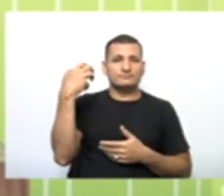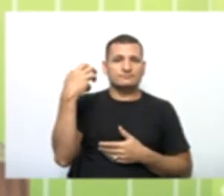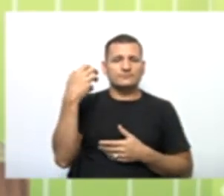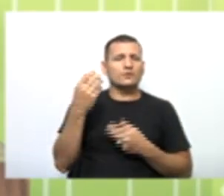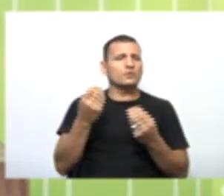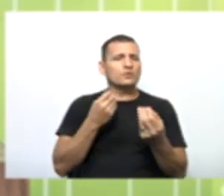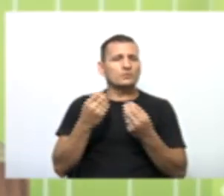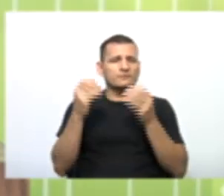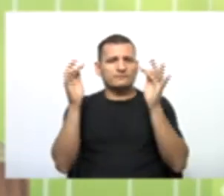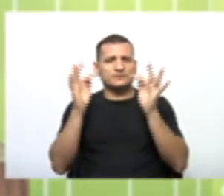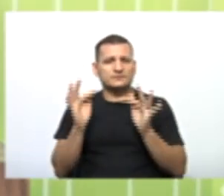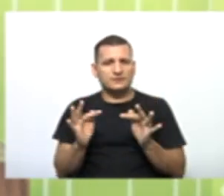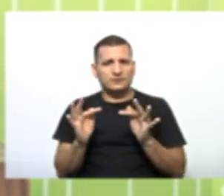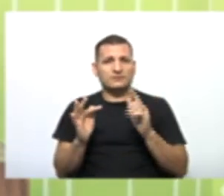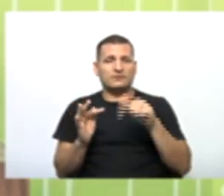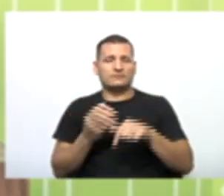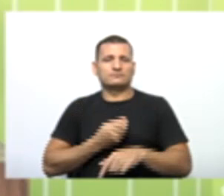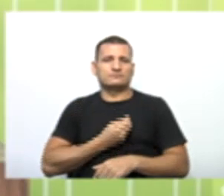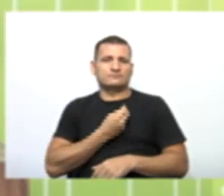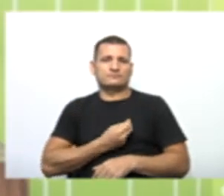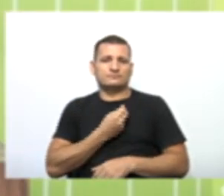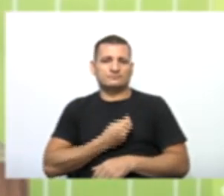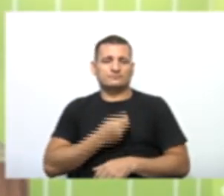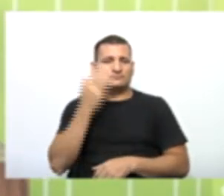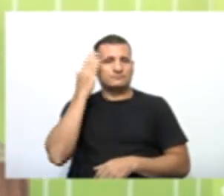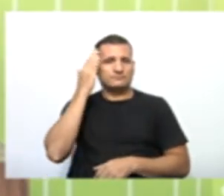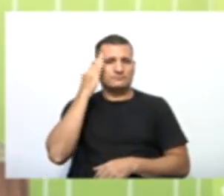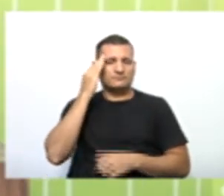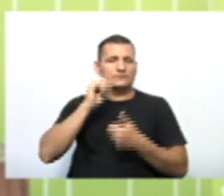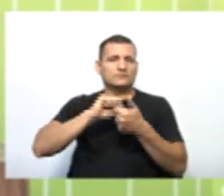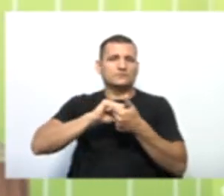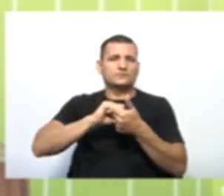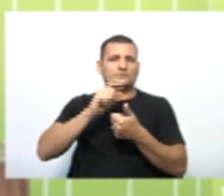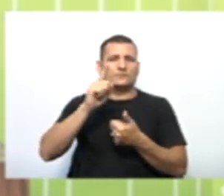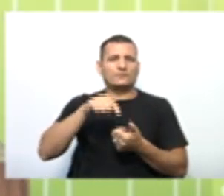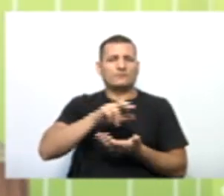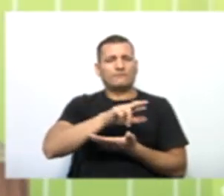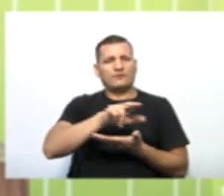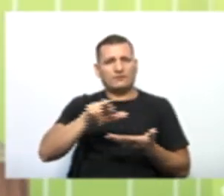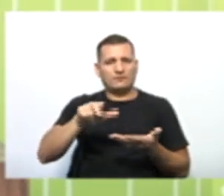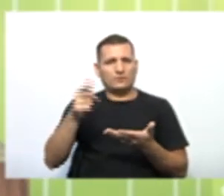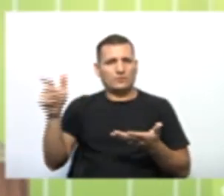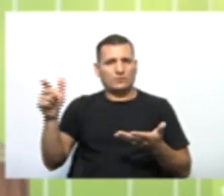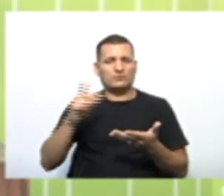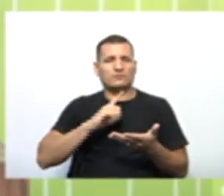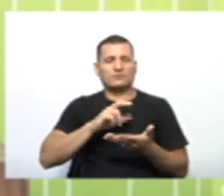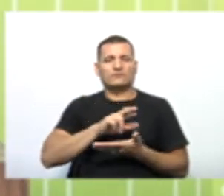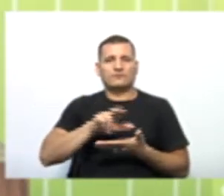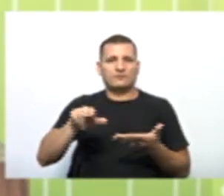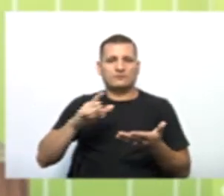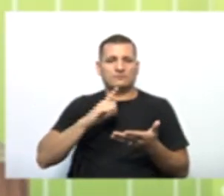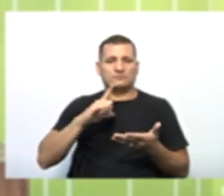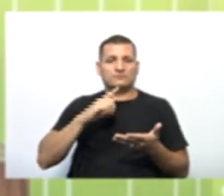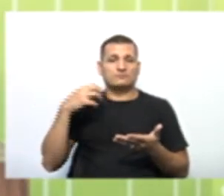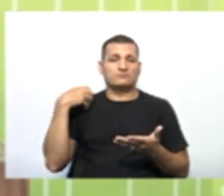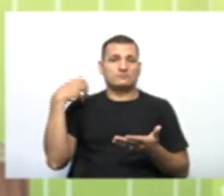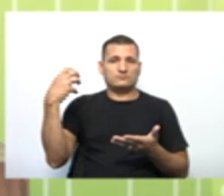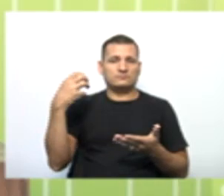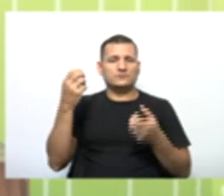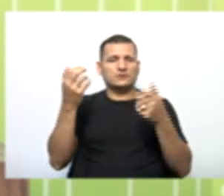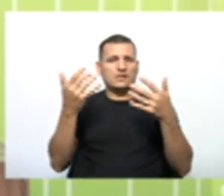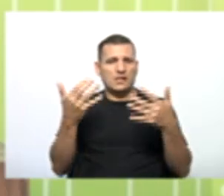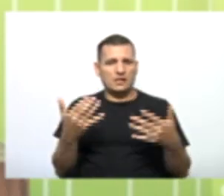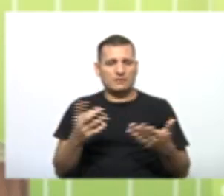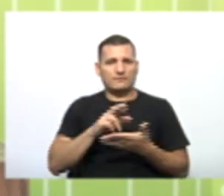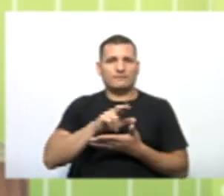felicidade como? Vivendo as virtudes, essas e várias outras que eu citei. As virtudes existem várias, Aristóteles vai descrever